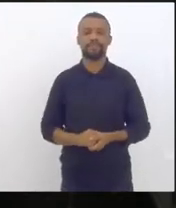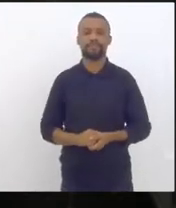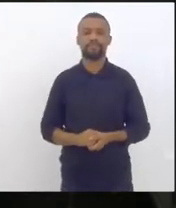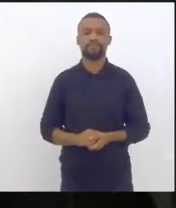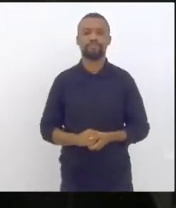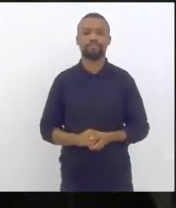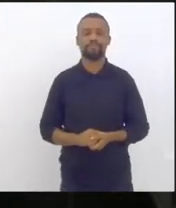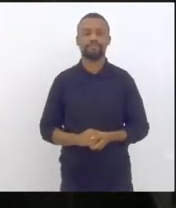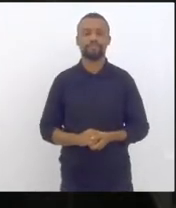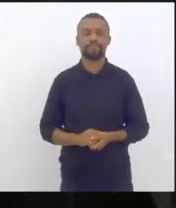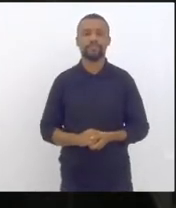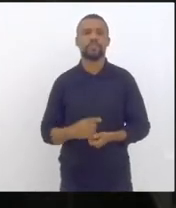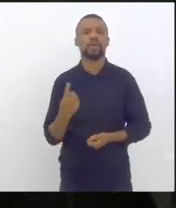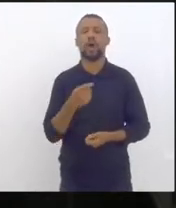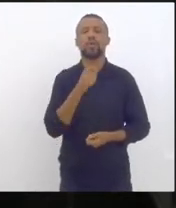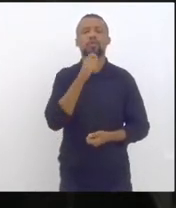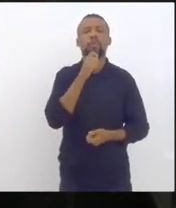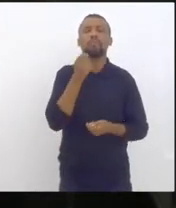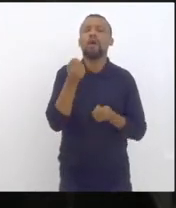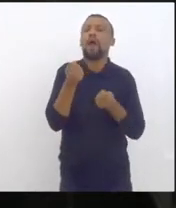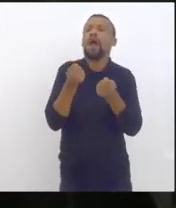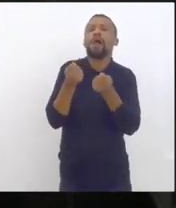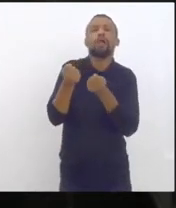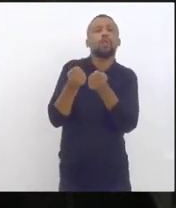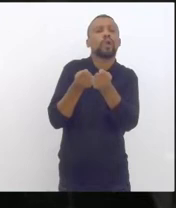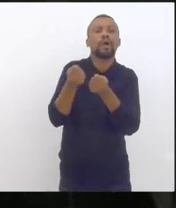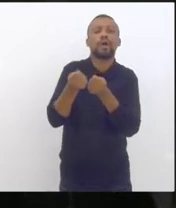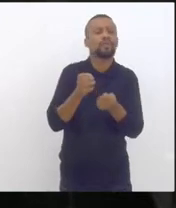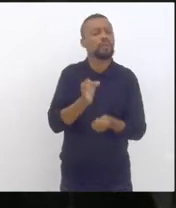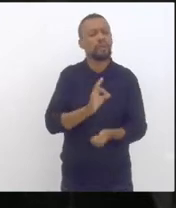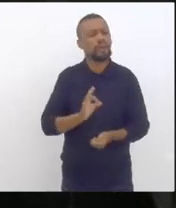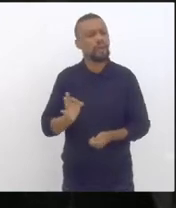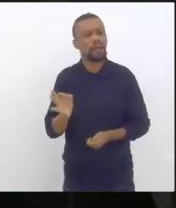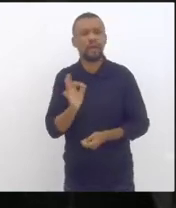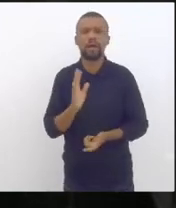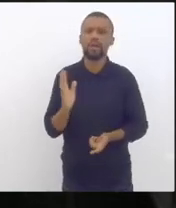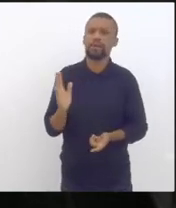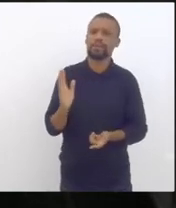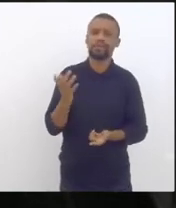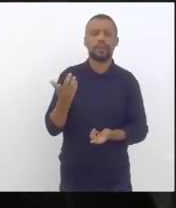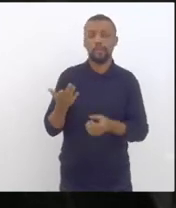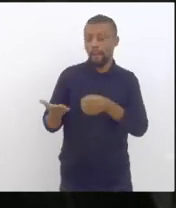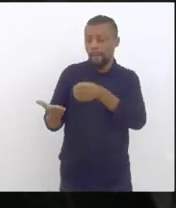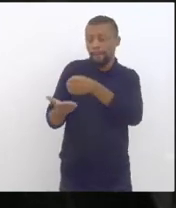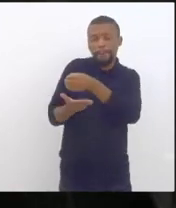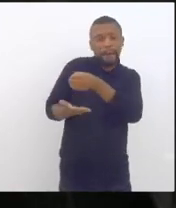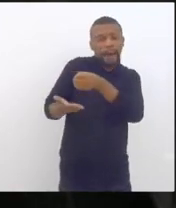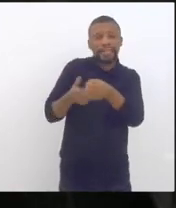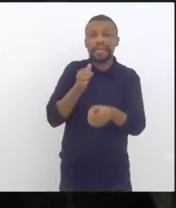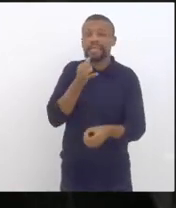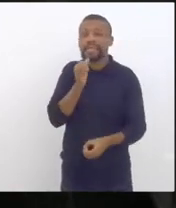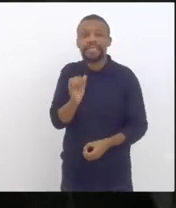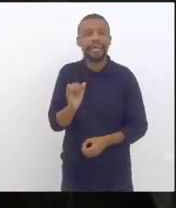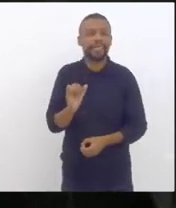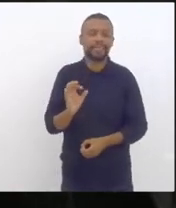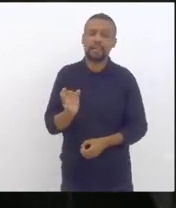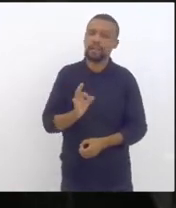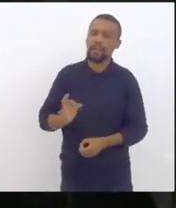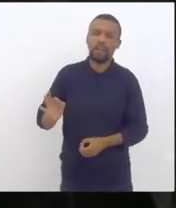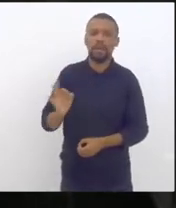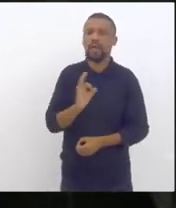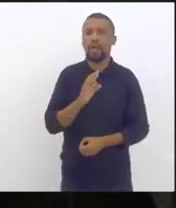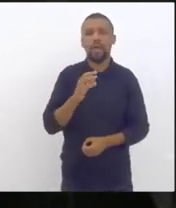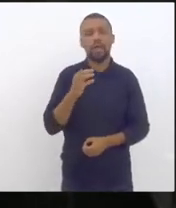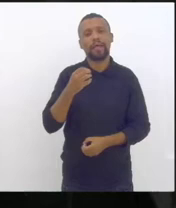e nós não estamos disciplinando Deputado waldeck matriz energética durante